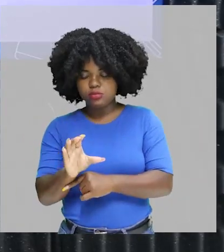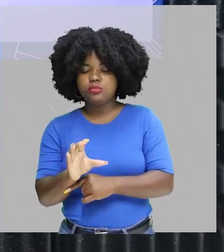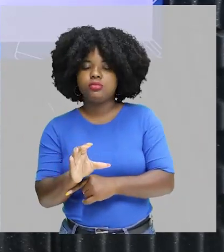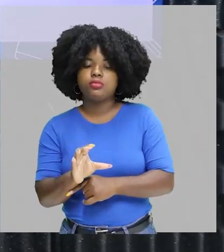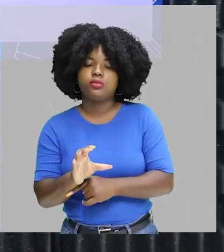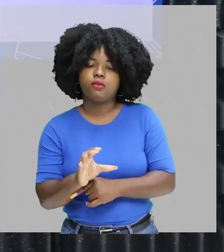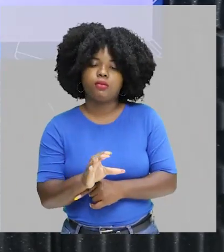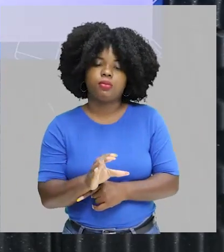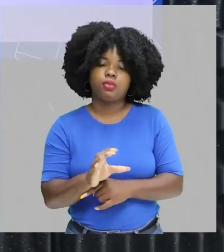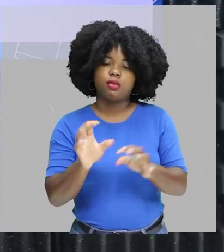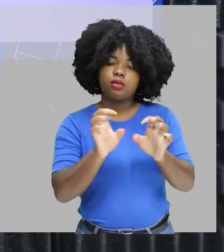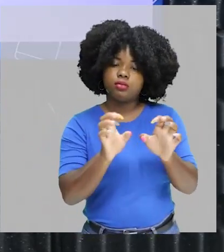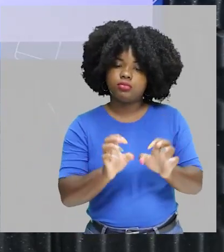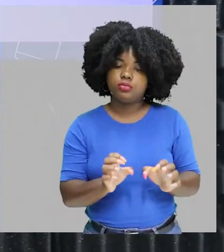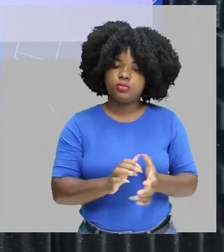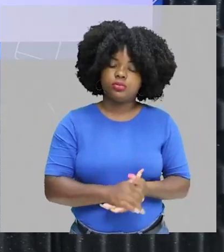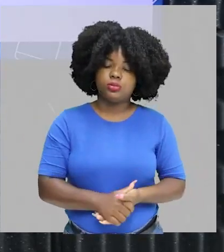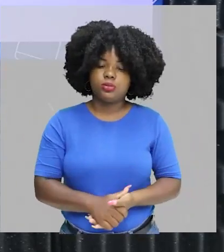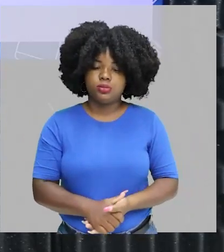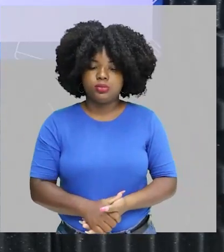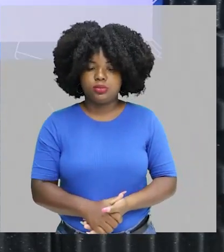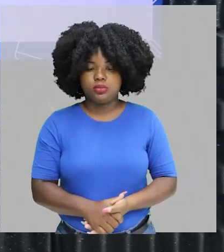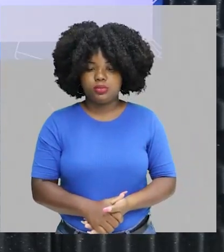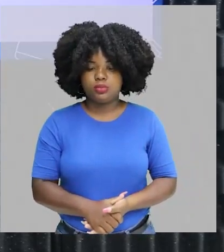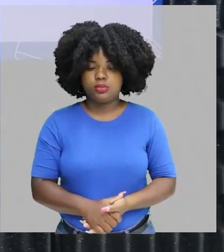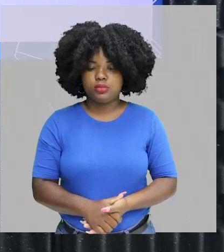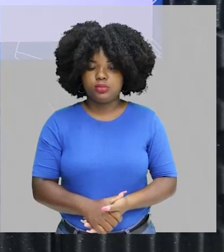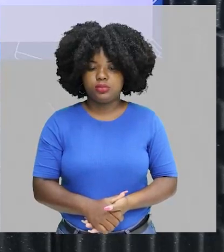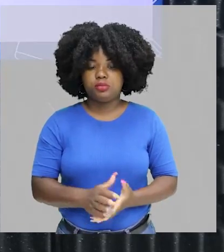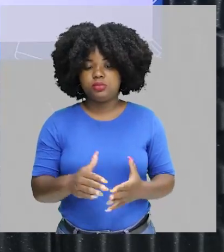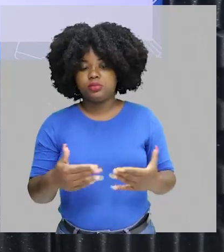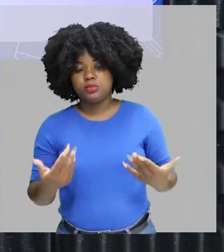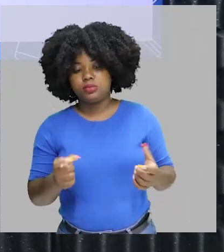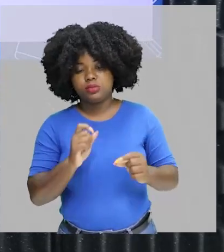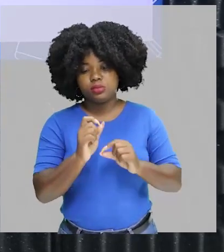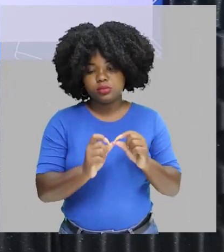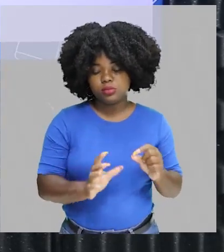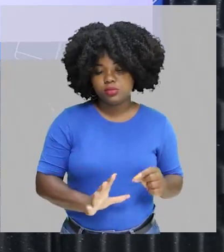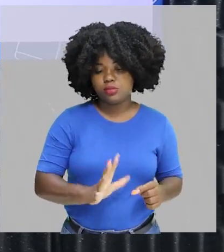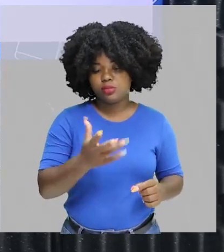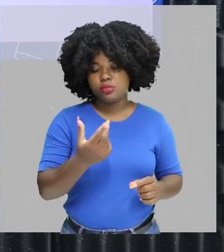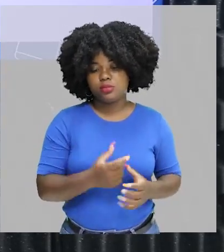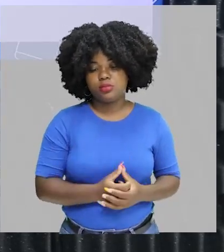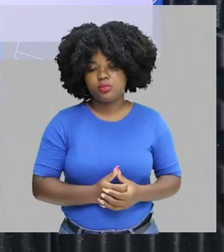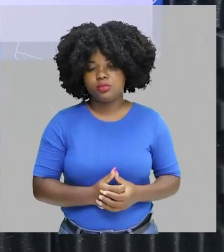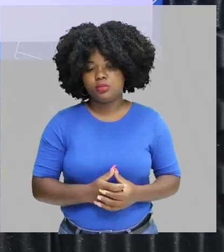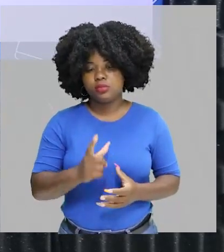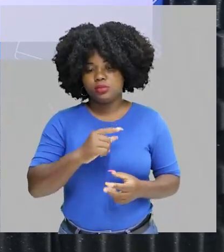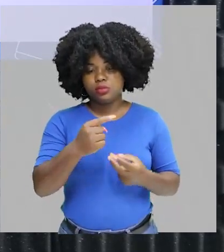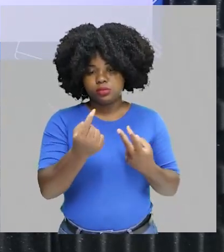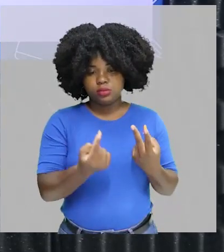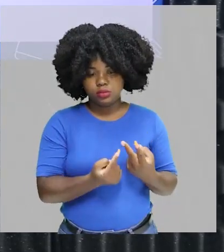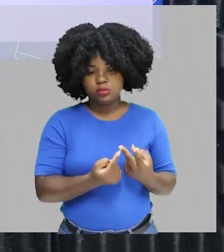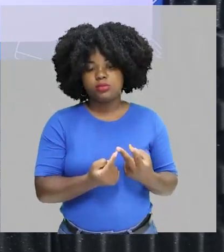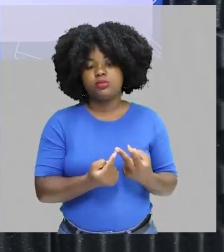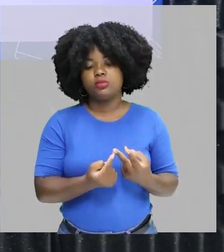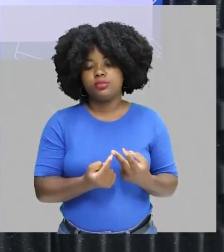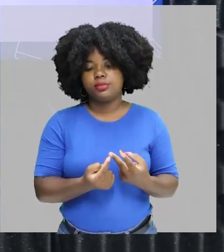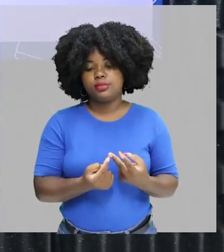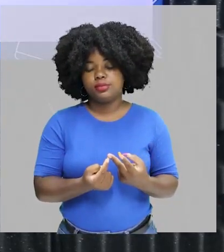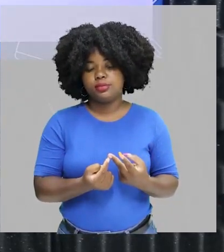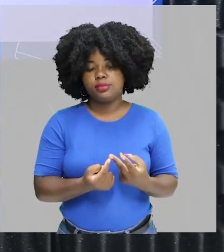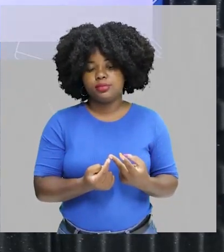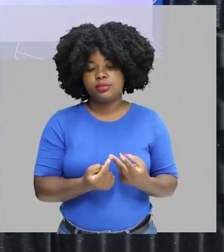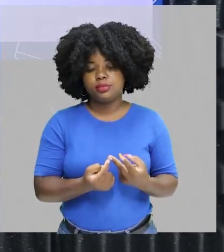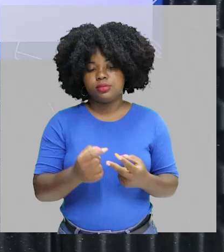daquela antiga dupla ligação. Então, esses carbonos vão receber os dois, no caso,